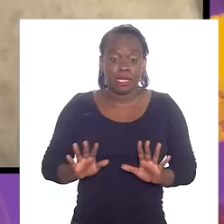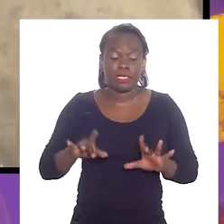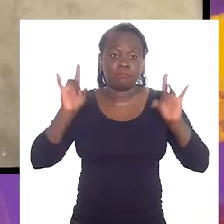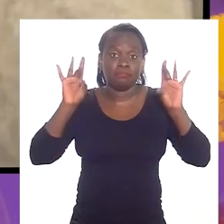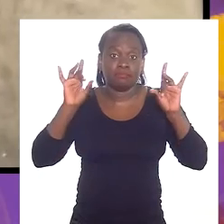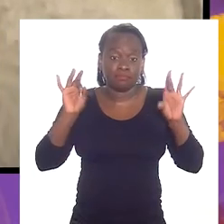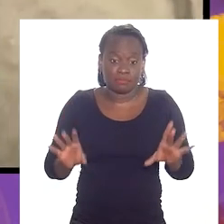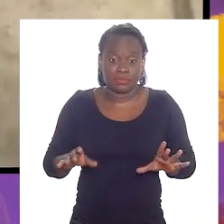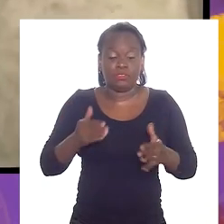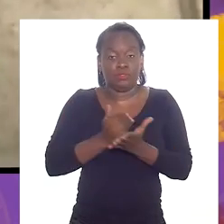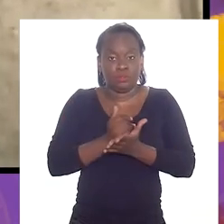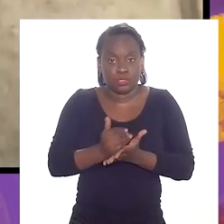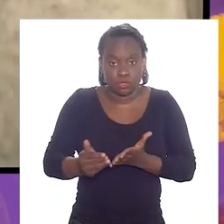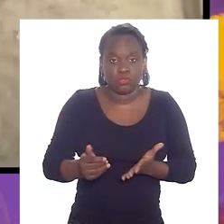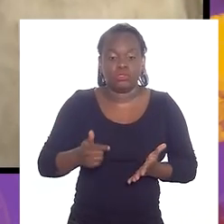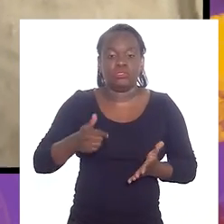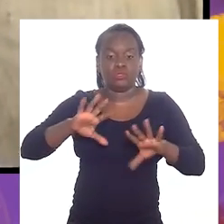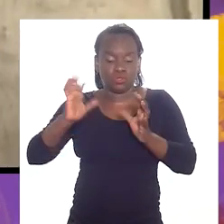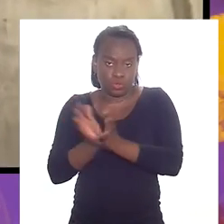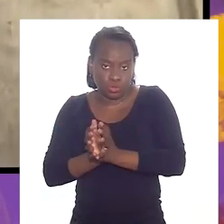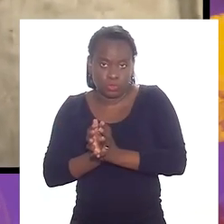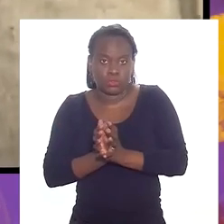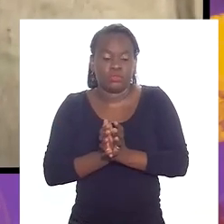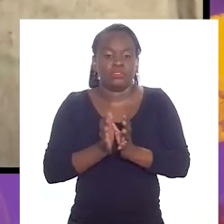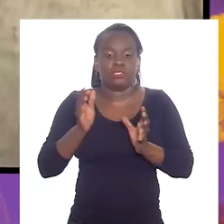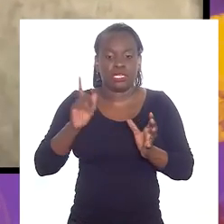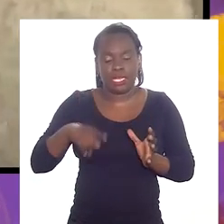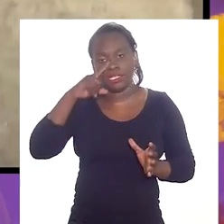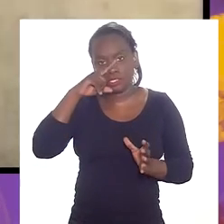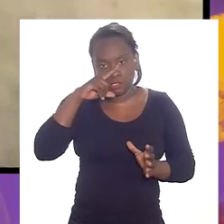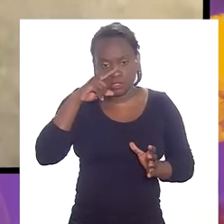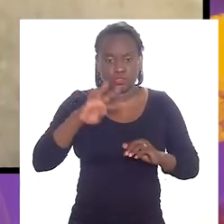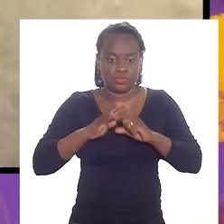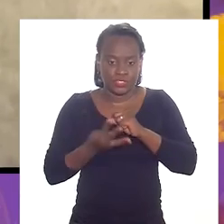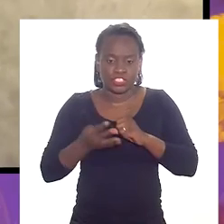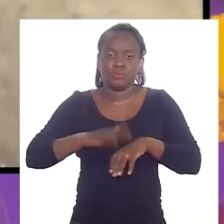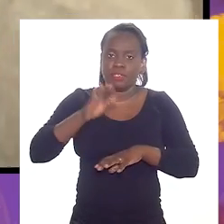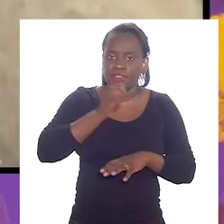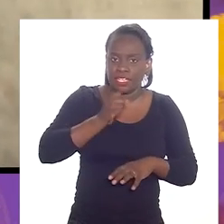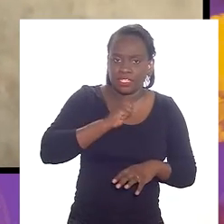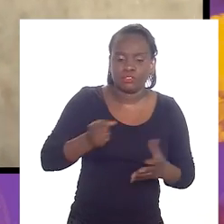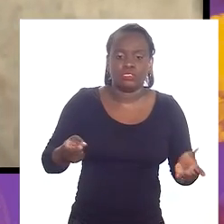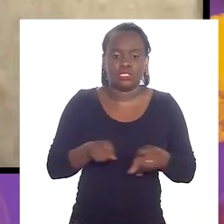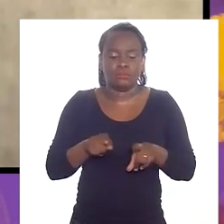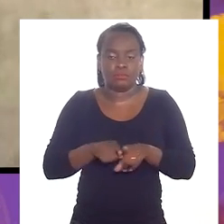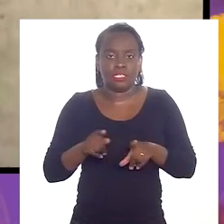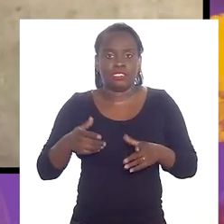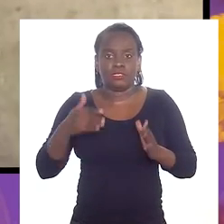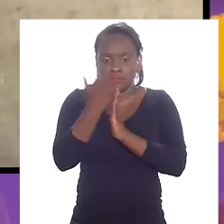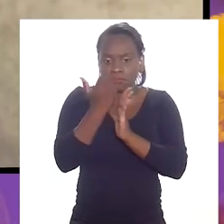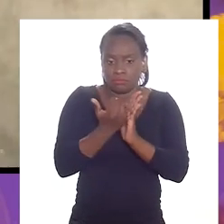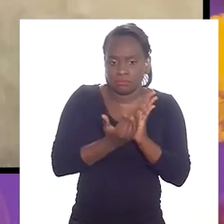mas privilegiamos desde o começo os grupos que eram os riscos para convites mais idosos